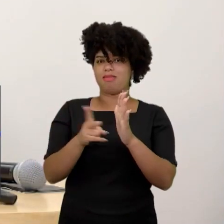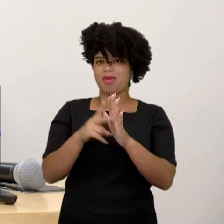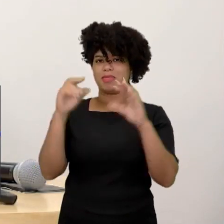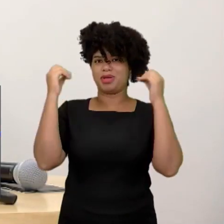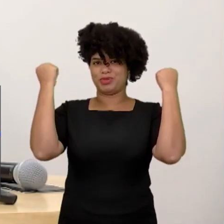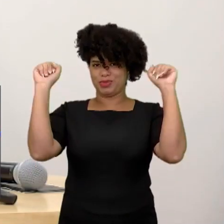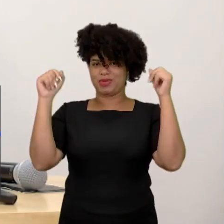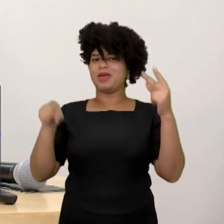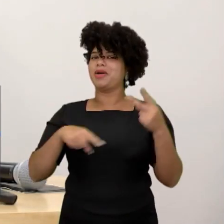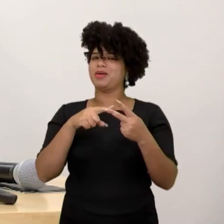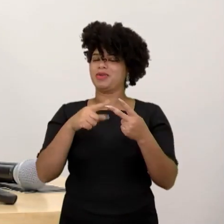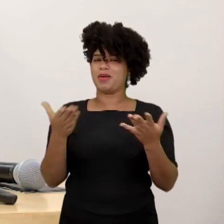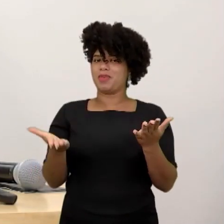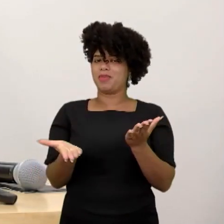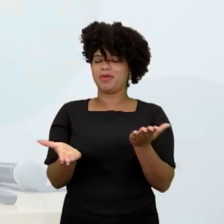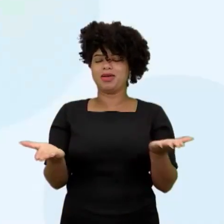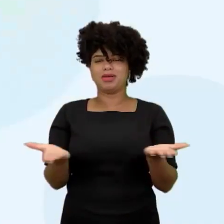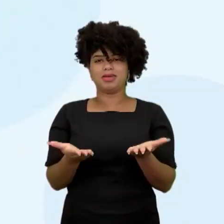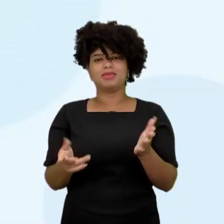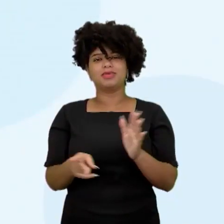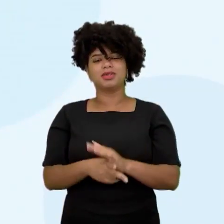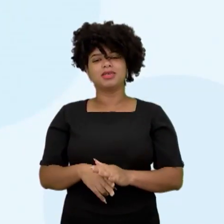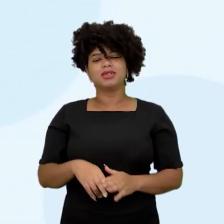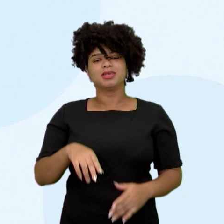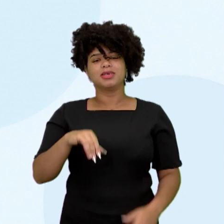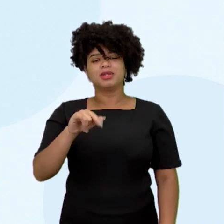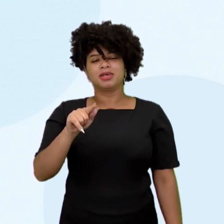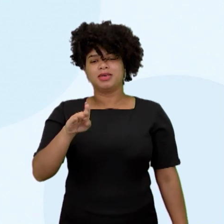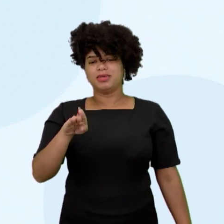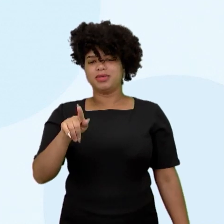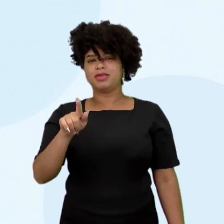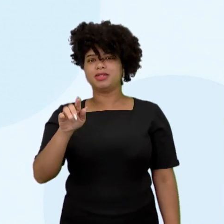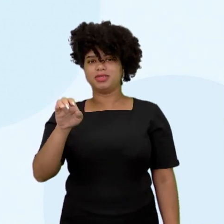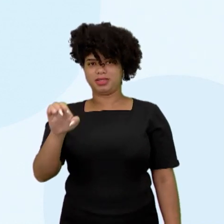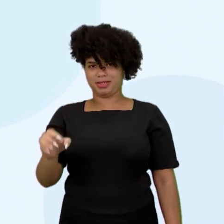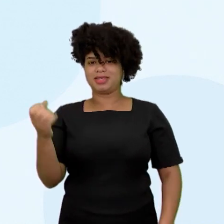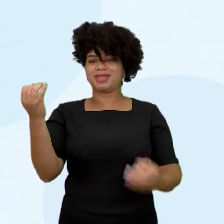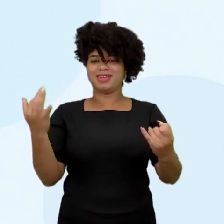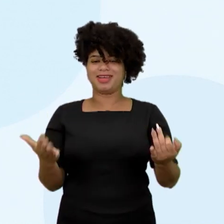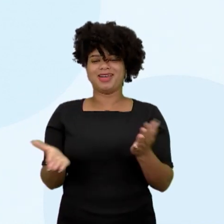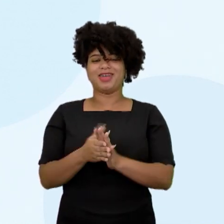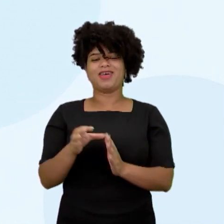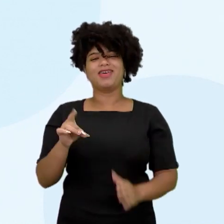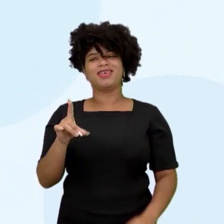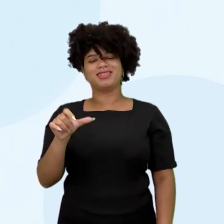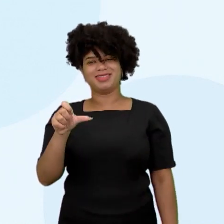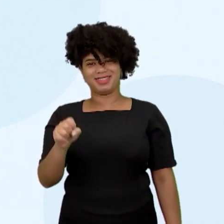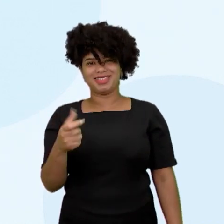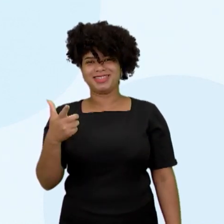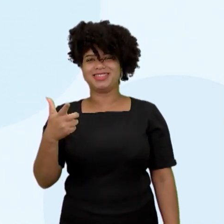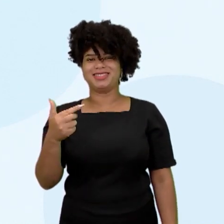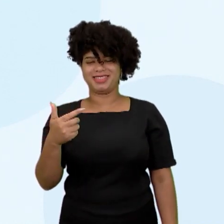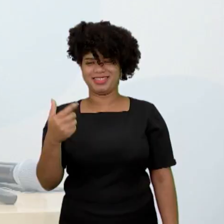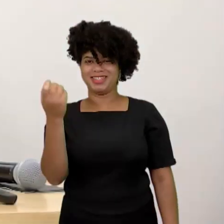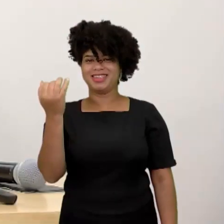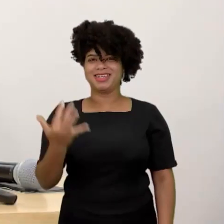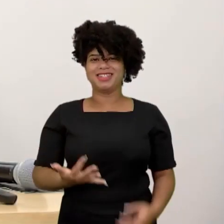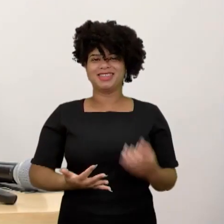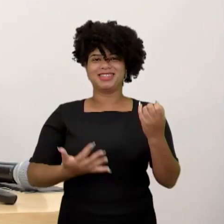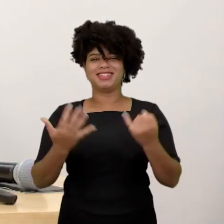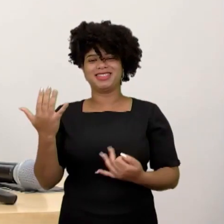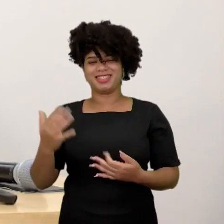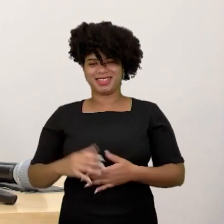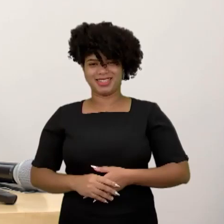E aí, acompanhando aí mais um vídeo aí do IBGE Explica, nós vamos ver aí o DS12 falando aí sobre consumo e